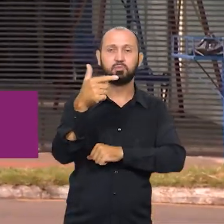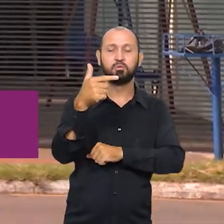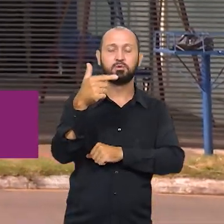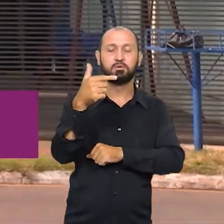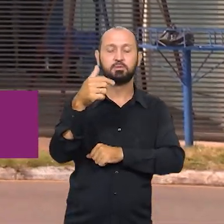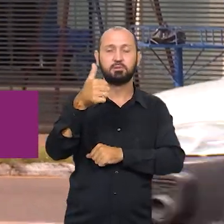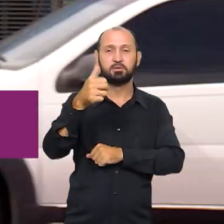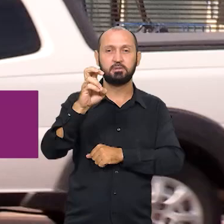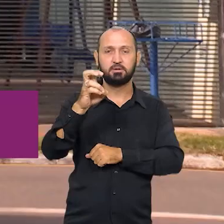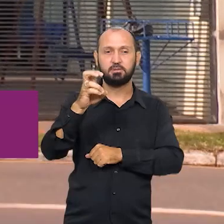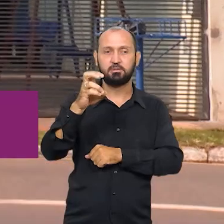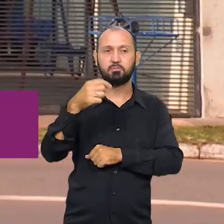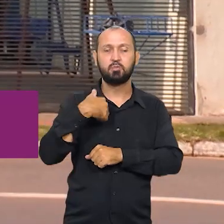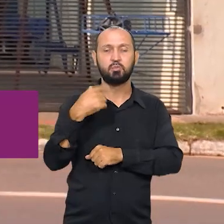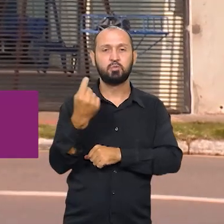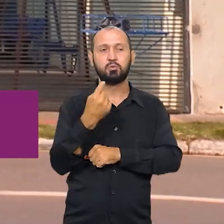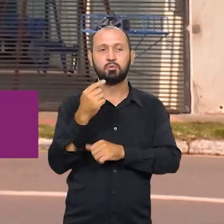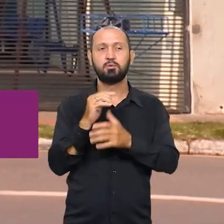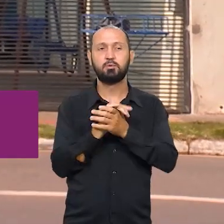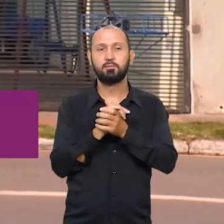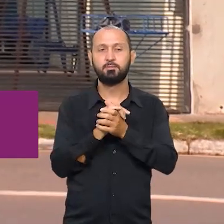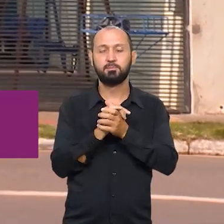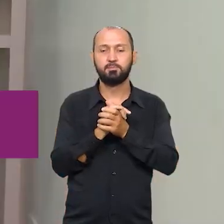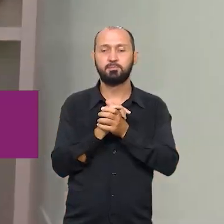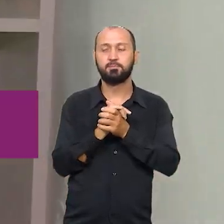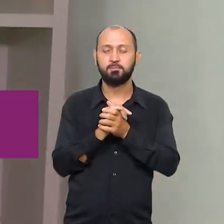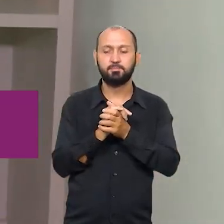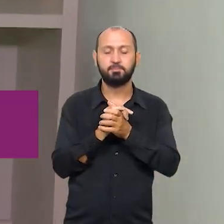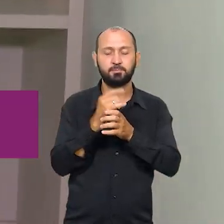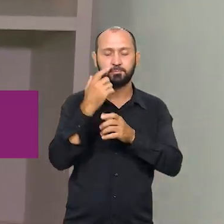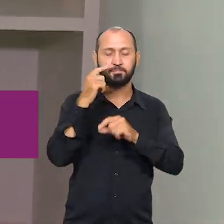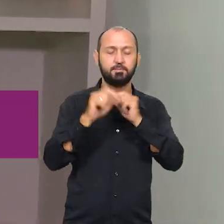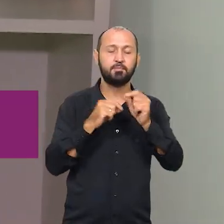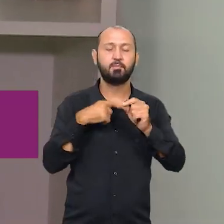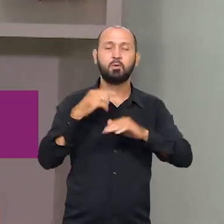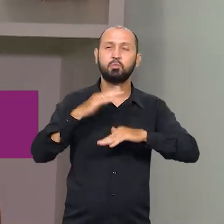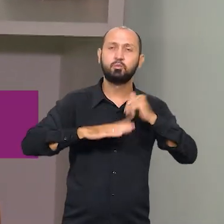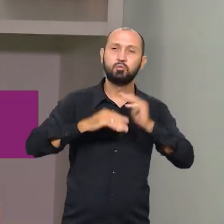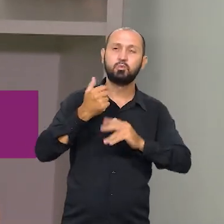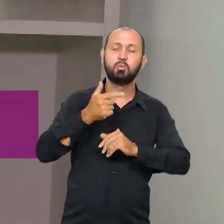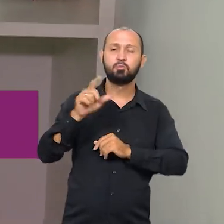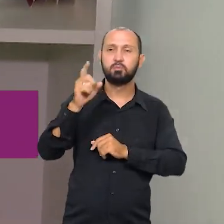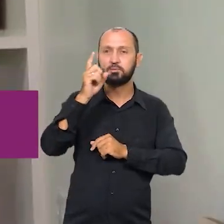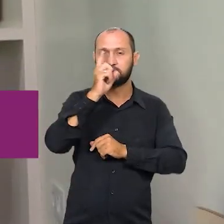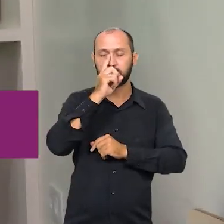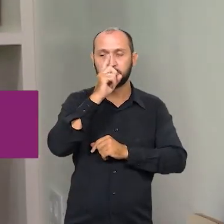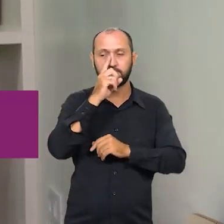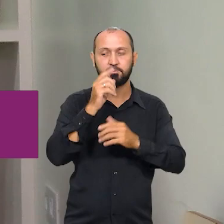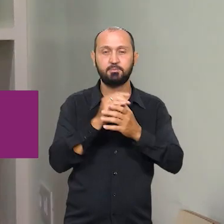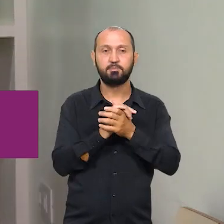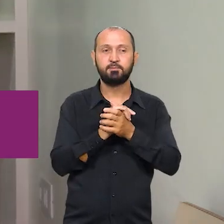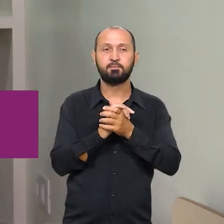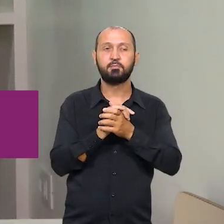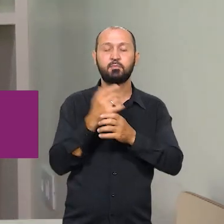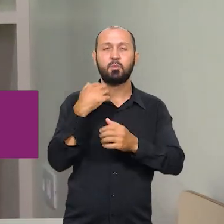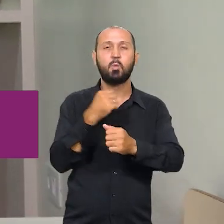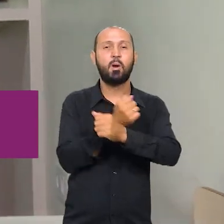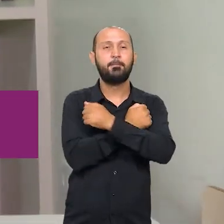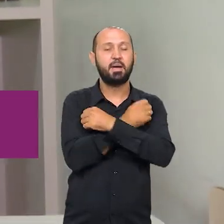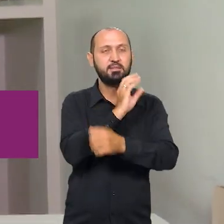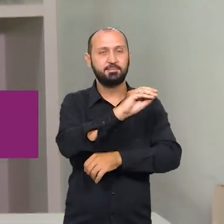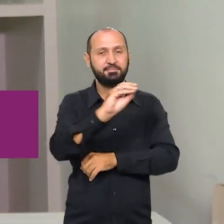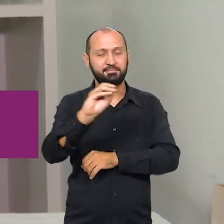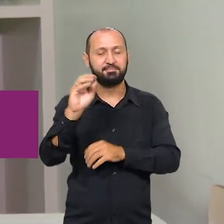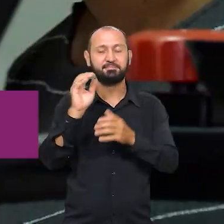215, e não só eu, né, como toda a família AMA, os profissionais, as outras mães da diretoria, aliás, um abraço para todas